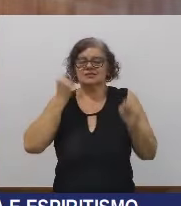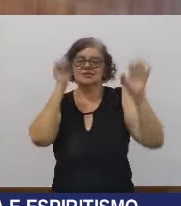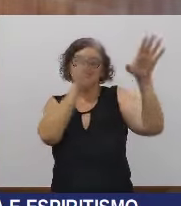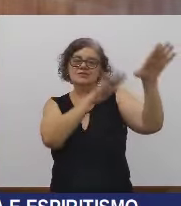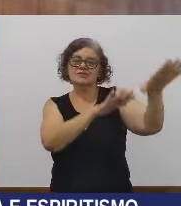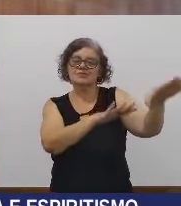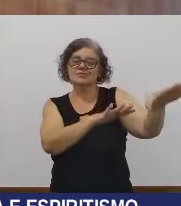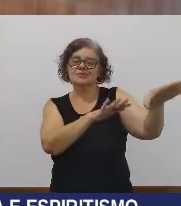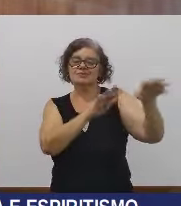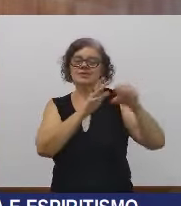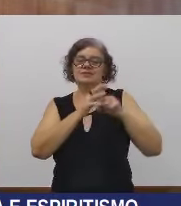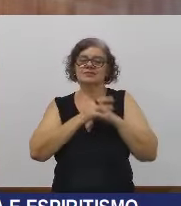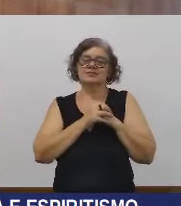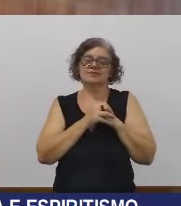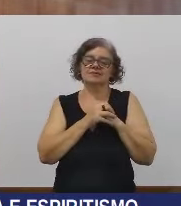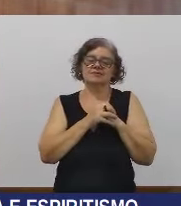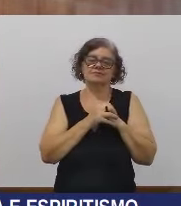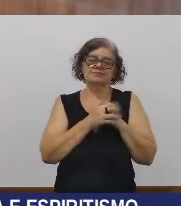de bênçãos